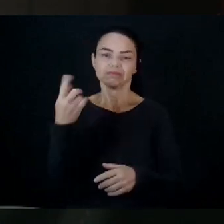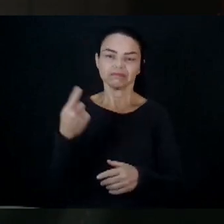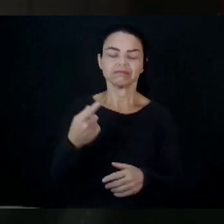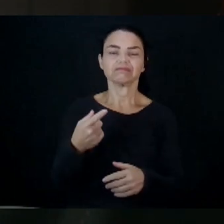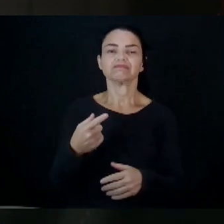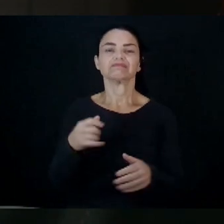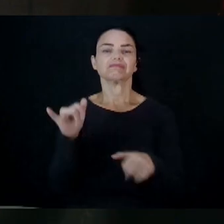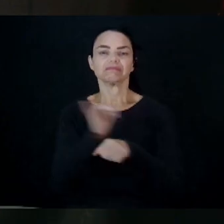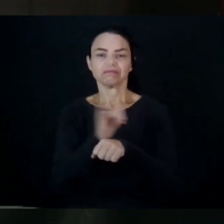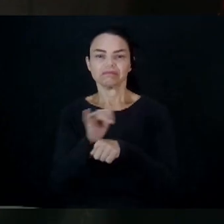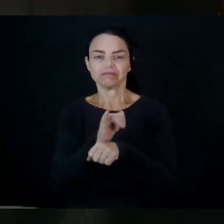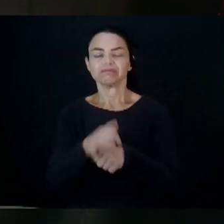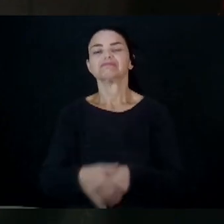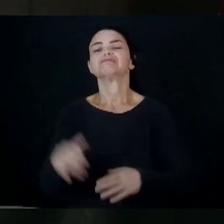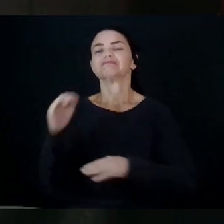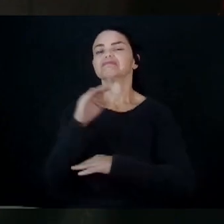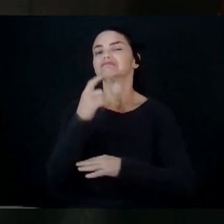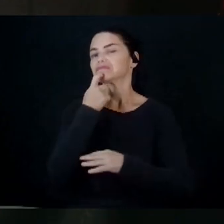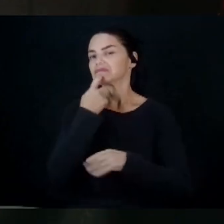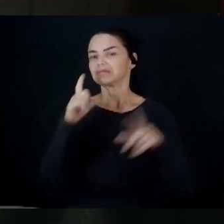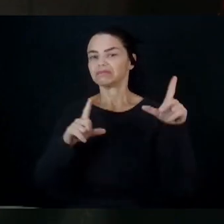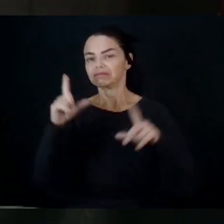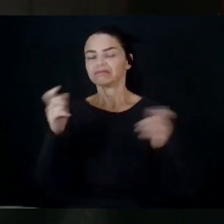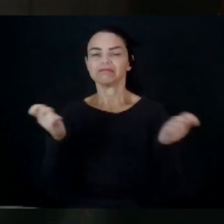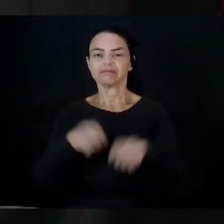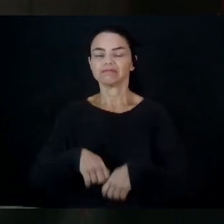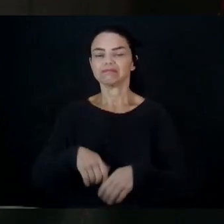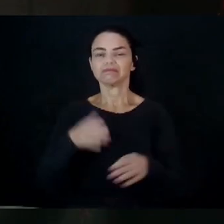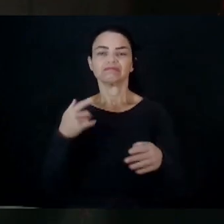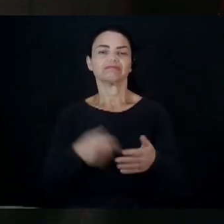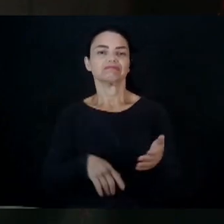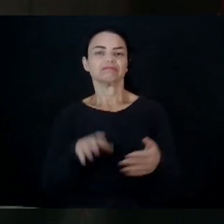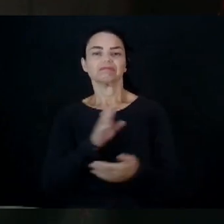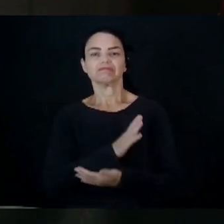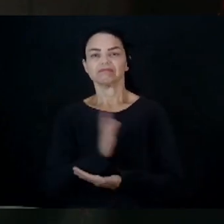da TV Câmara Campinas também. Você pode acessar o